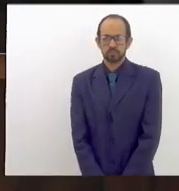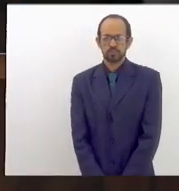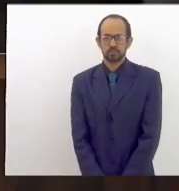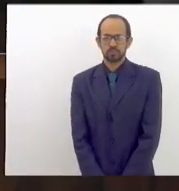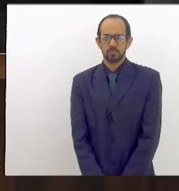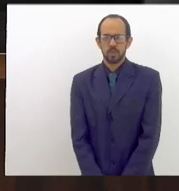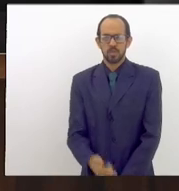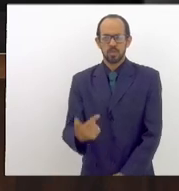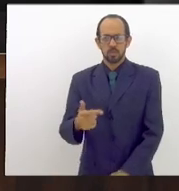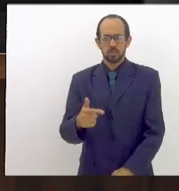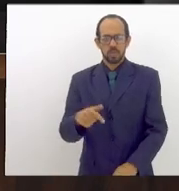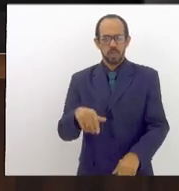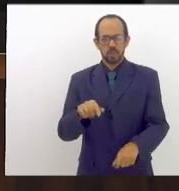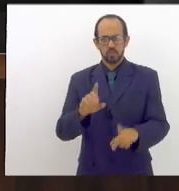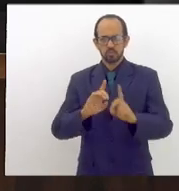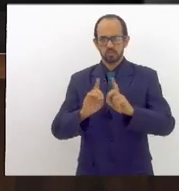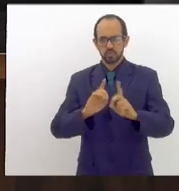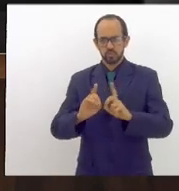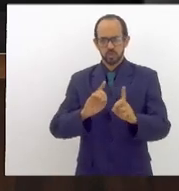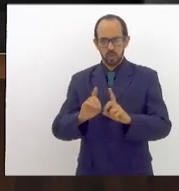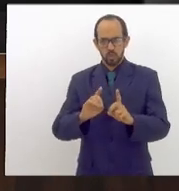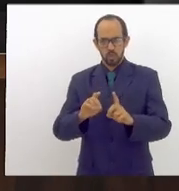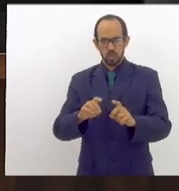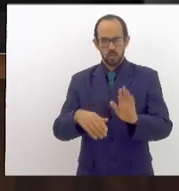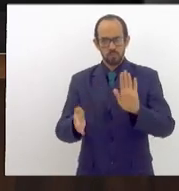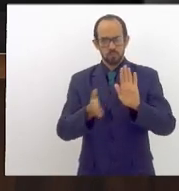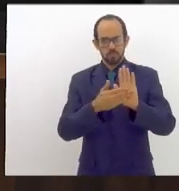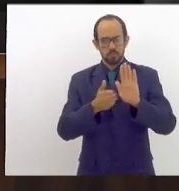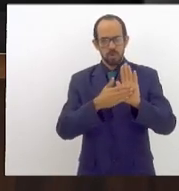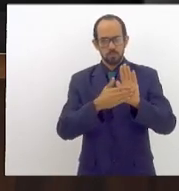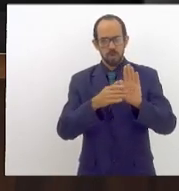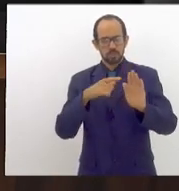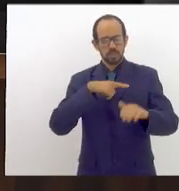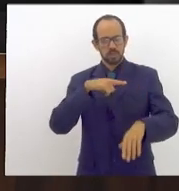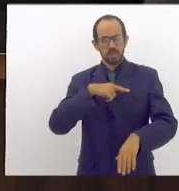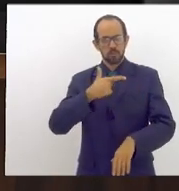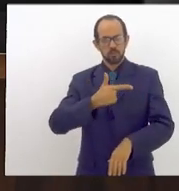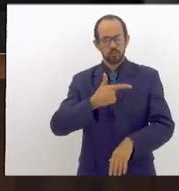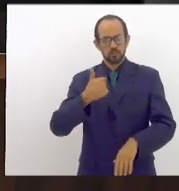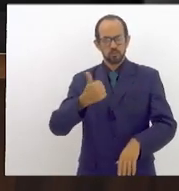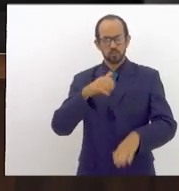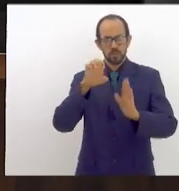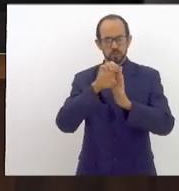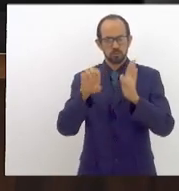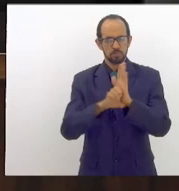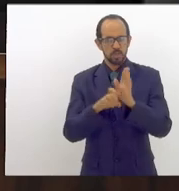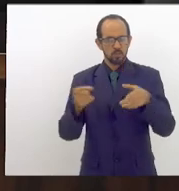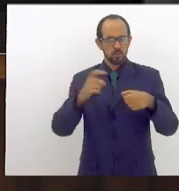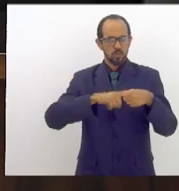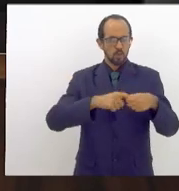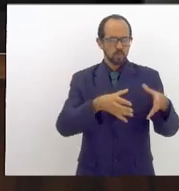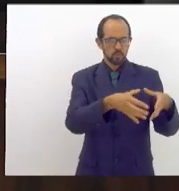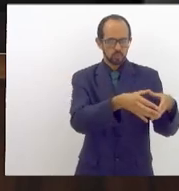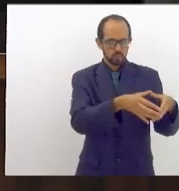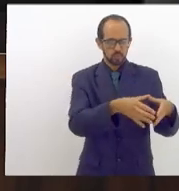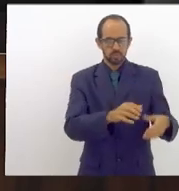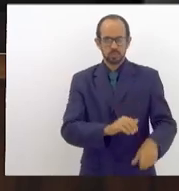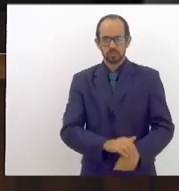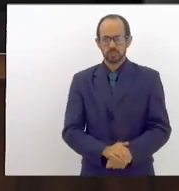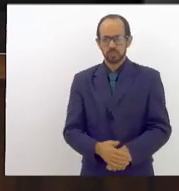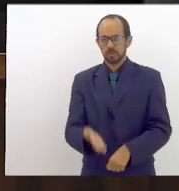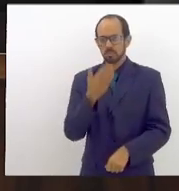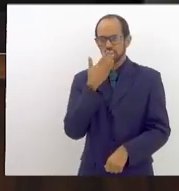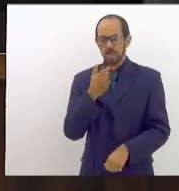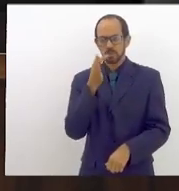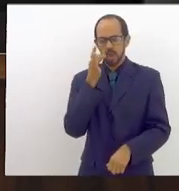não havendo Quem Queira discutir encerrar da discussão presente proposta recebeu 21 emendas e retorna às comissões eu chamo